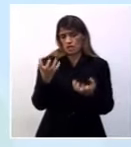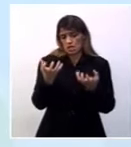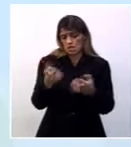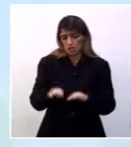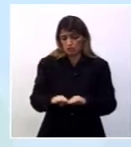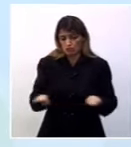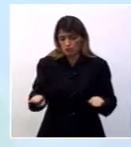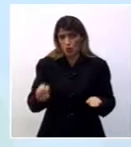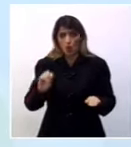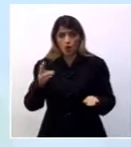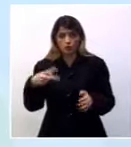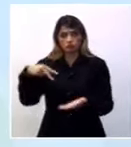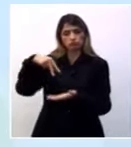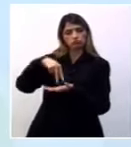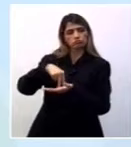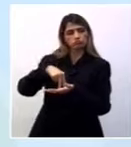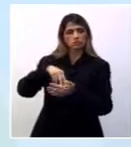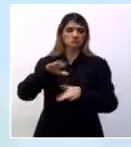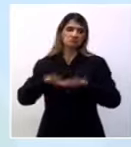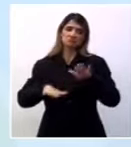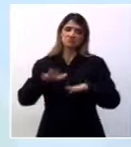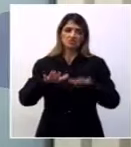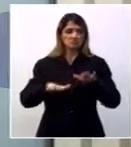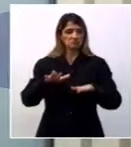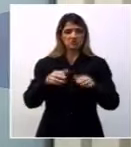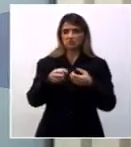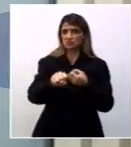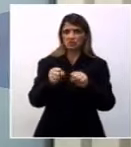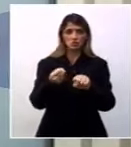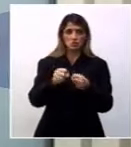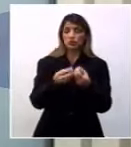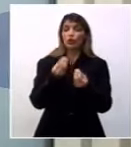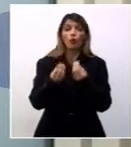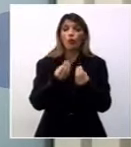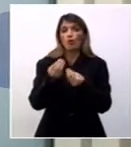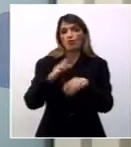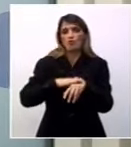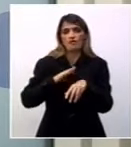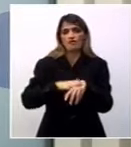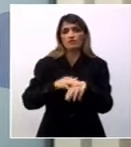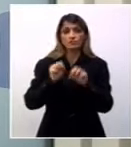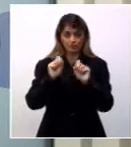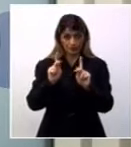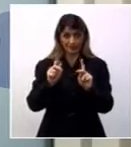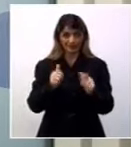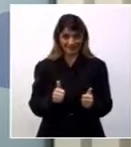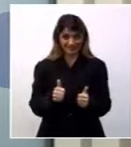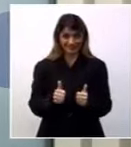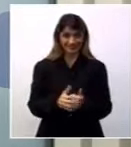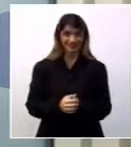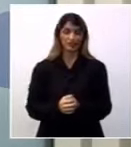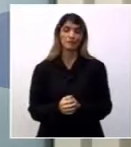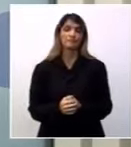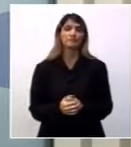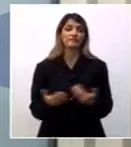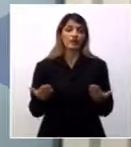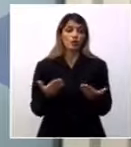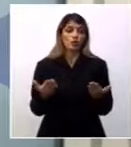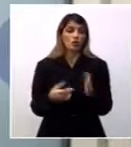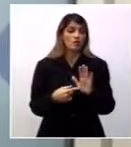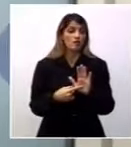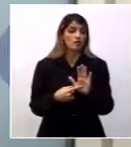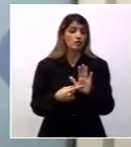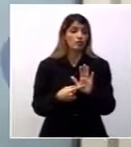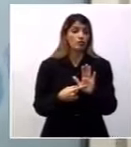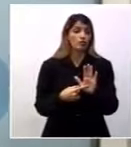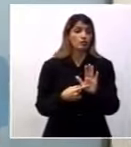outra no chão. Aí depende da sua arte marcial, como é que você vai aplicar, ok? Então, nós vamos demonstrar aqui,